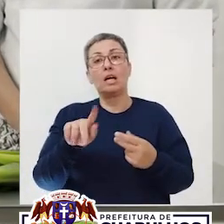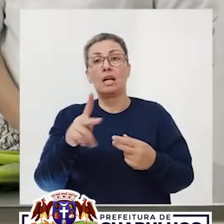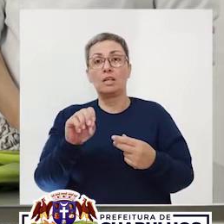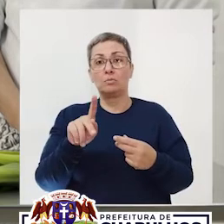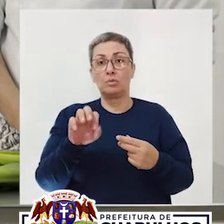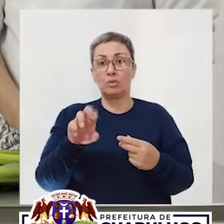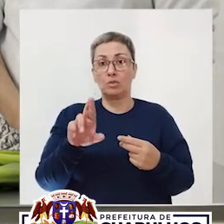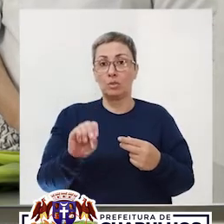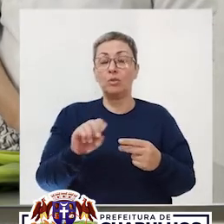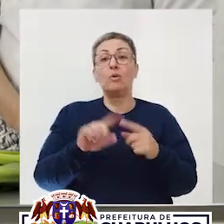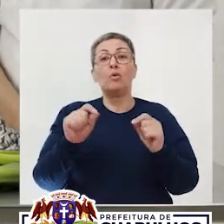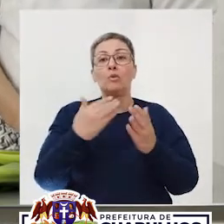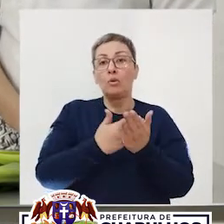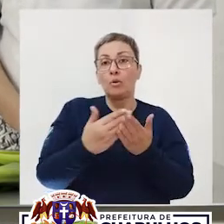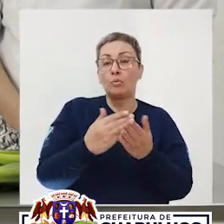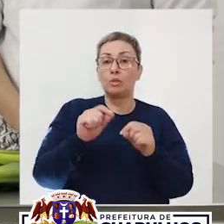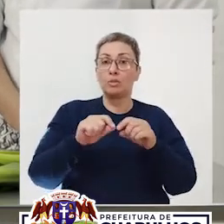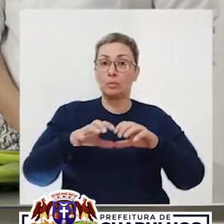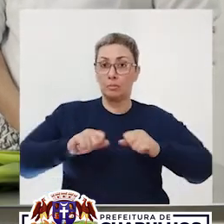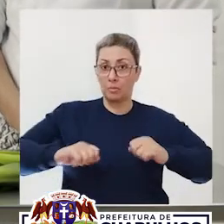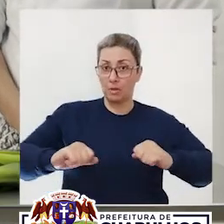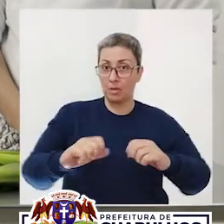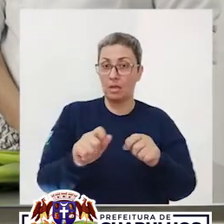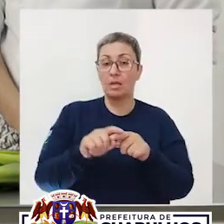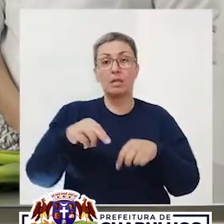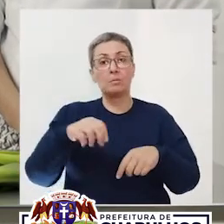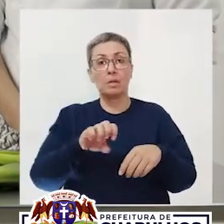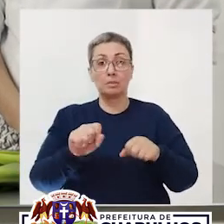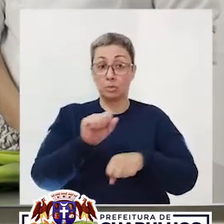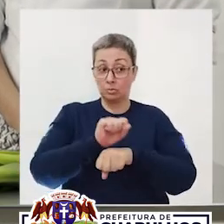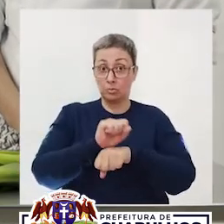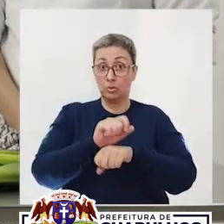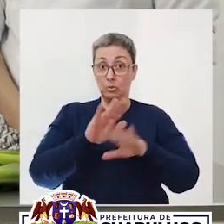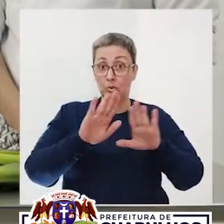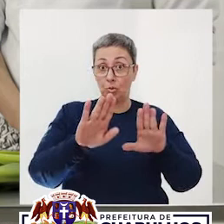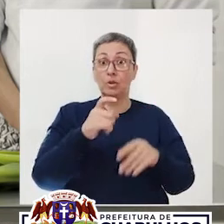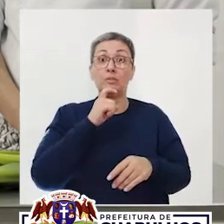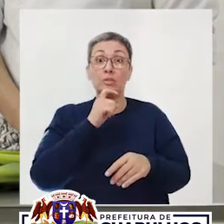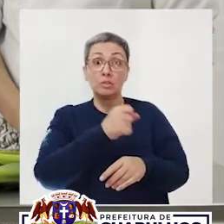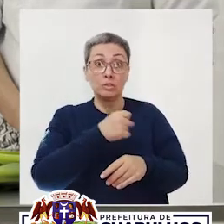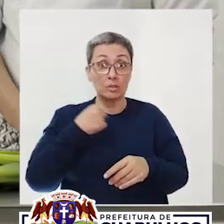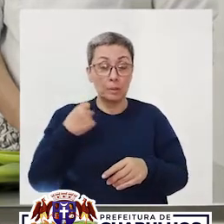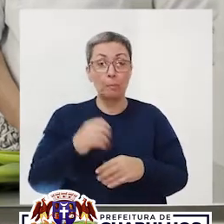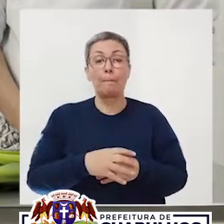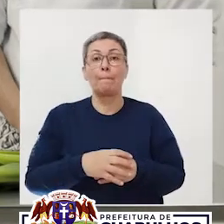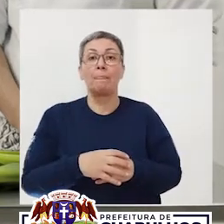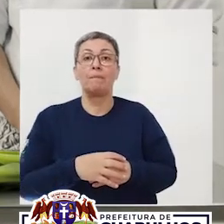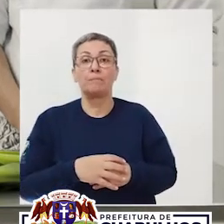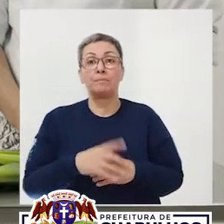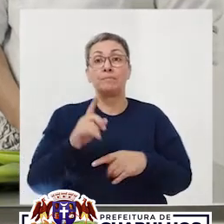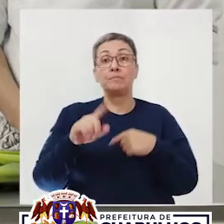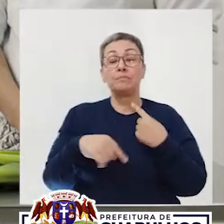de alho poró, tá? Nós vamos começar primeiro pela massa, né? Porque ela tem que descansar um pouco na